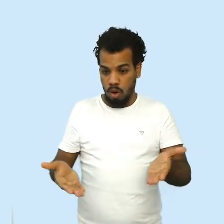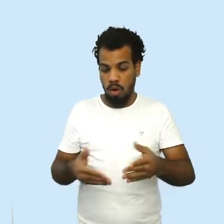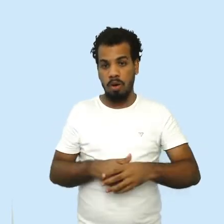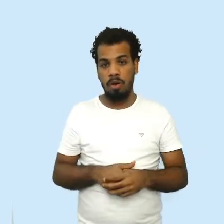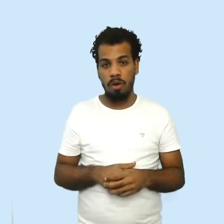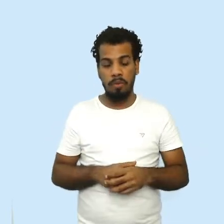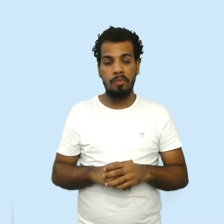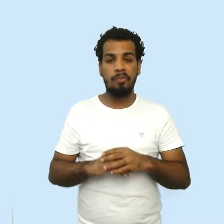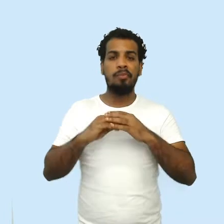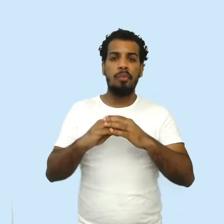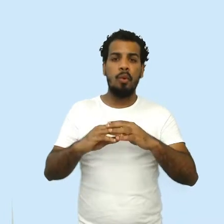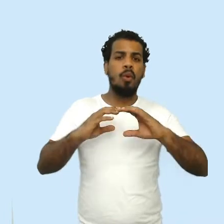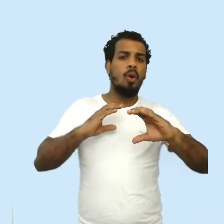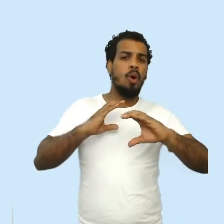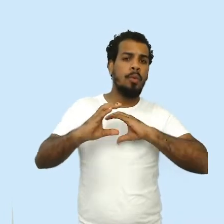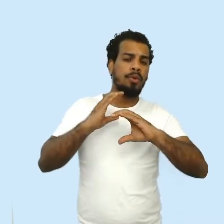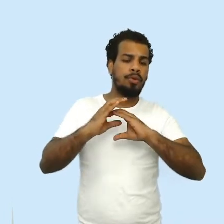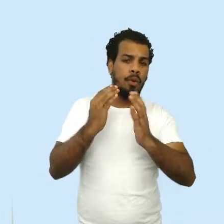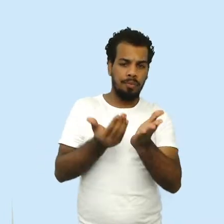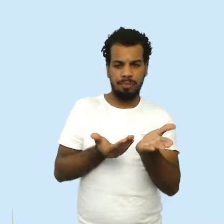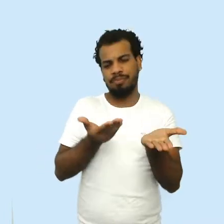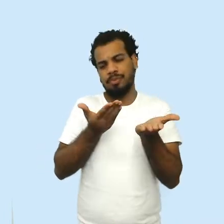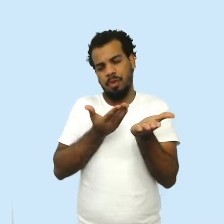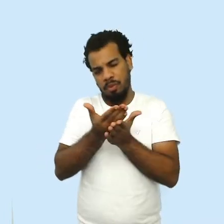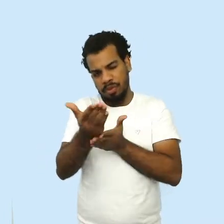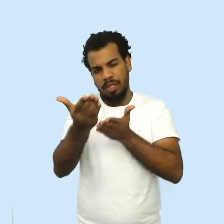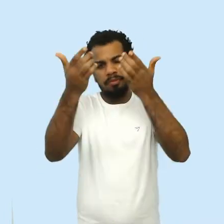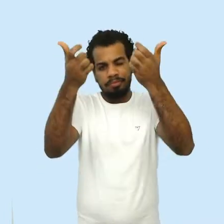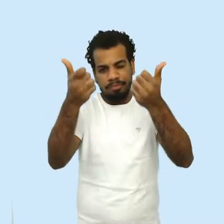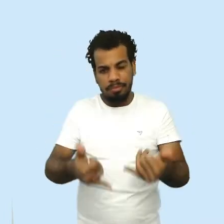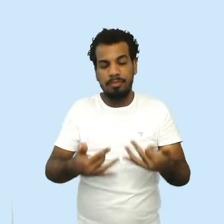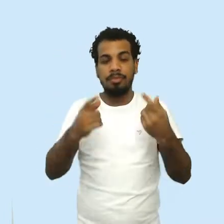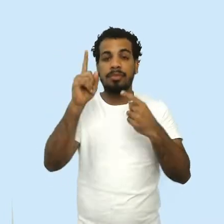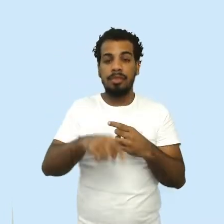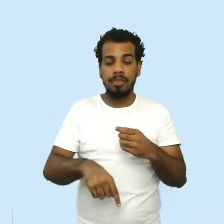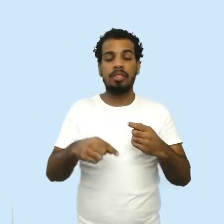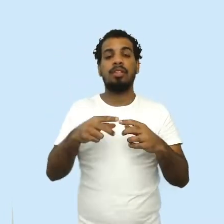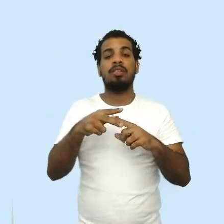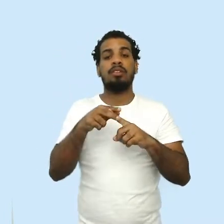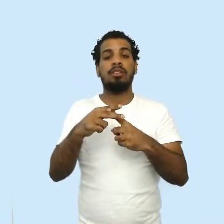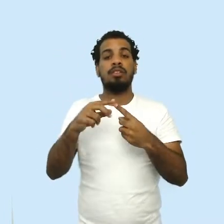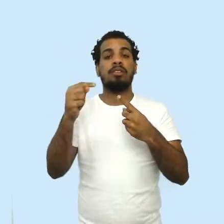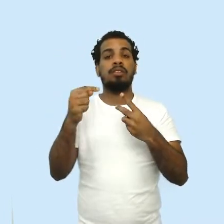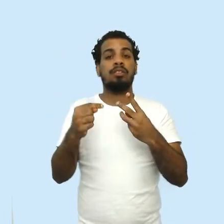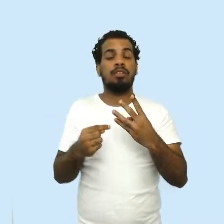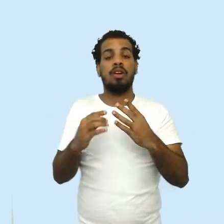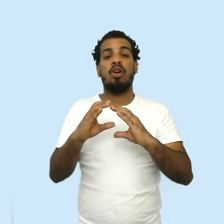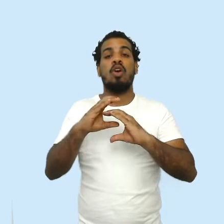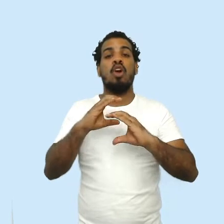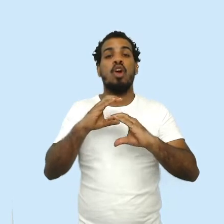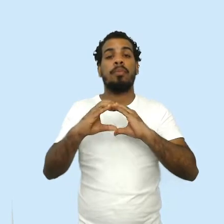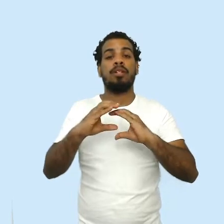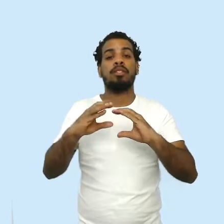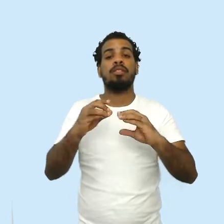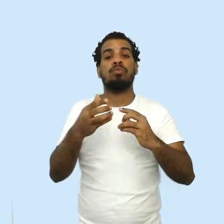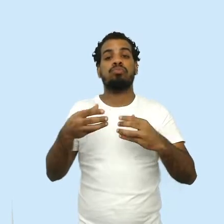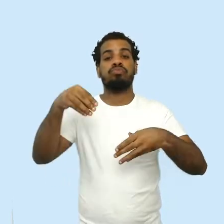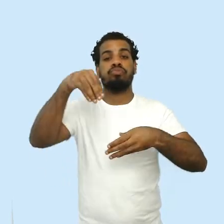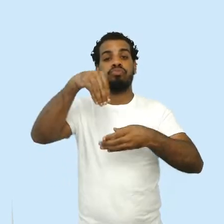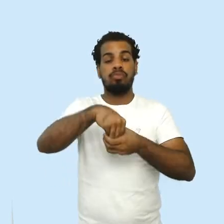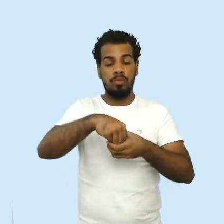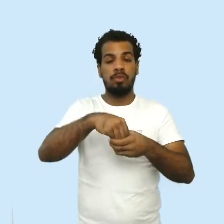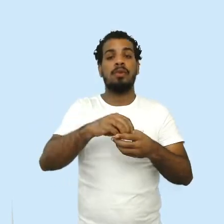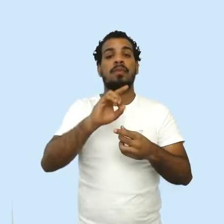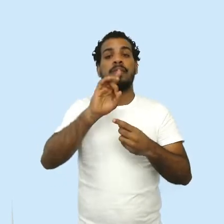os meios de comunicação, para começar nessa definição, são ferramentas que possibilitam a comunicação entre os indivíduos,